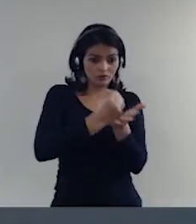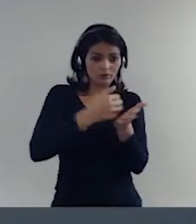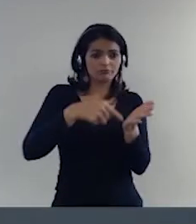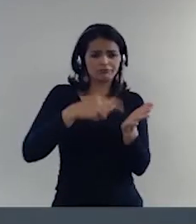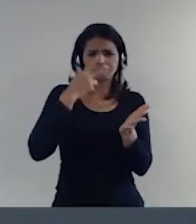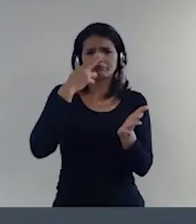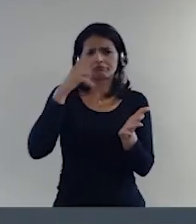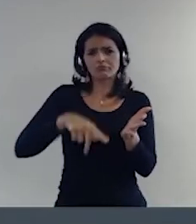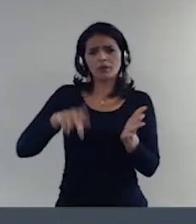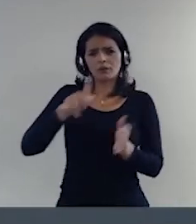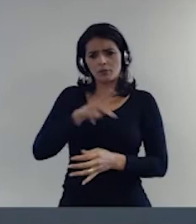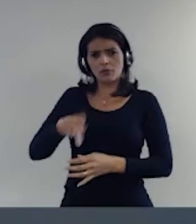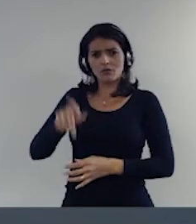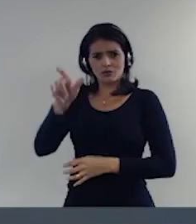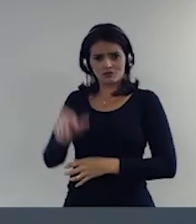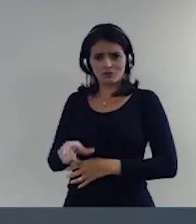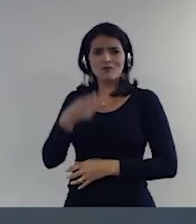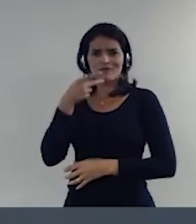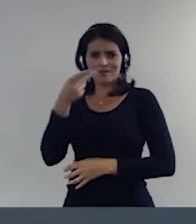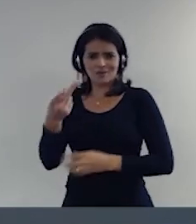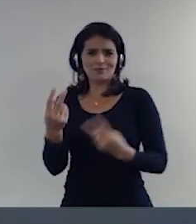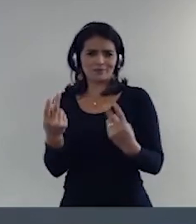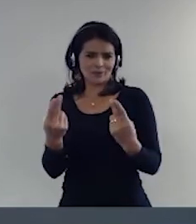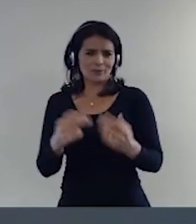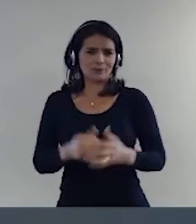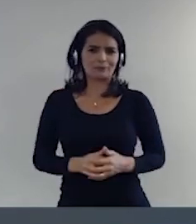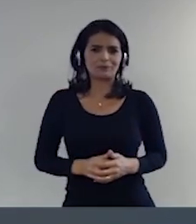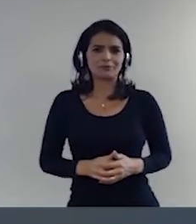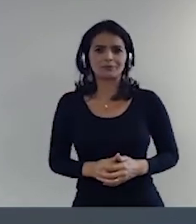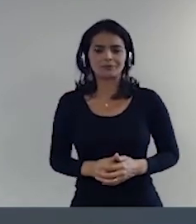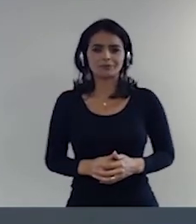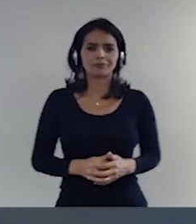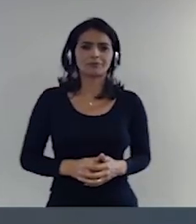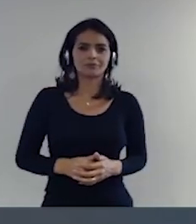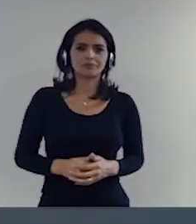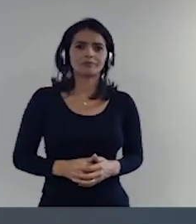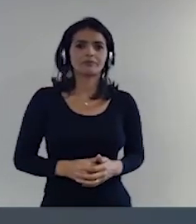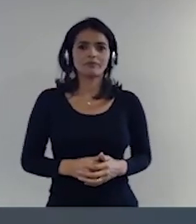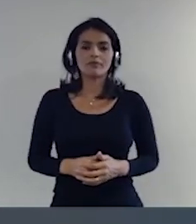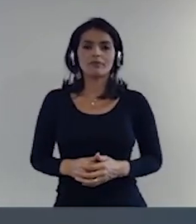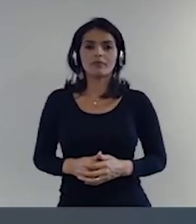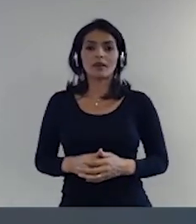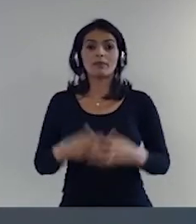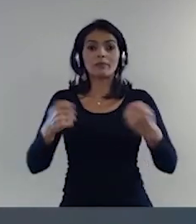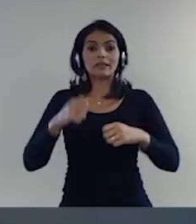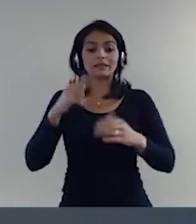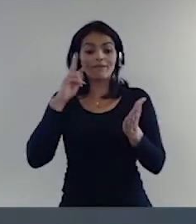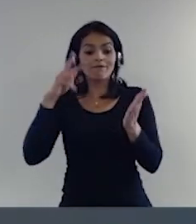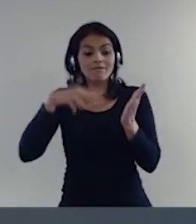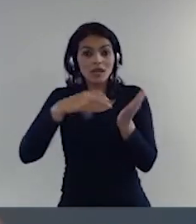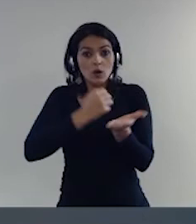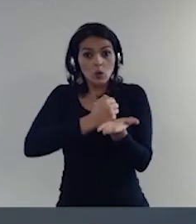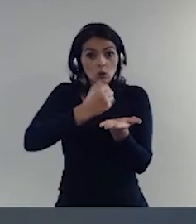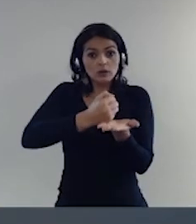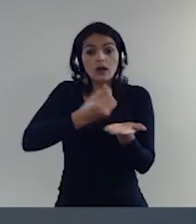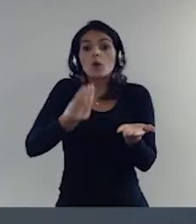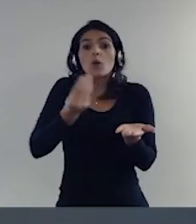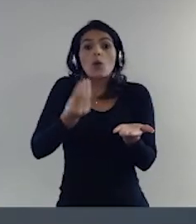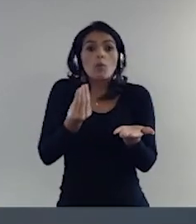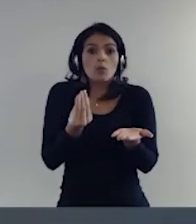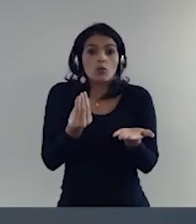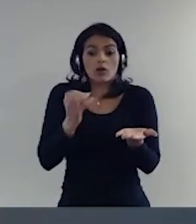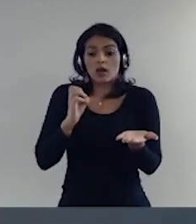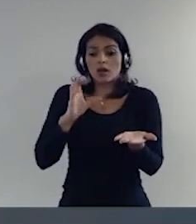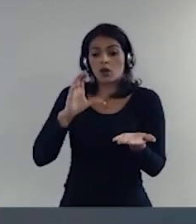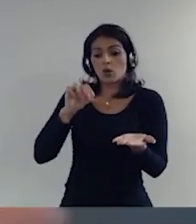questão também que o professor Tepedino ressaltou bastante, né? Então, é preciso estar atento à economia do contrato, né? ao